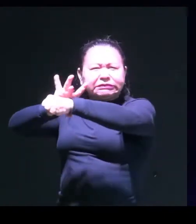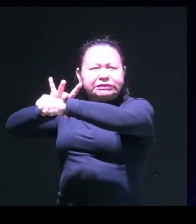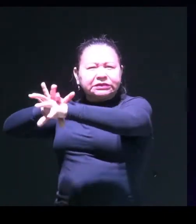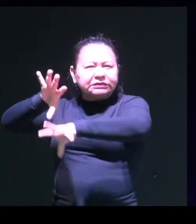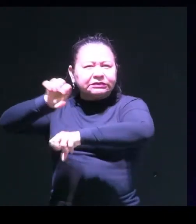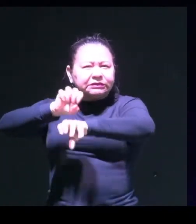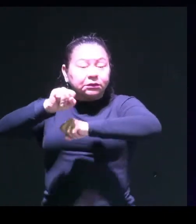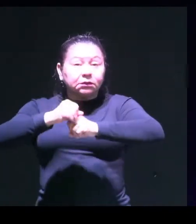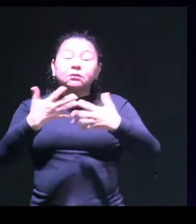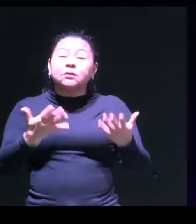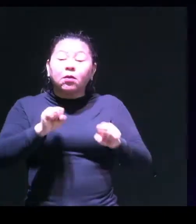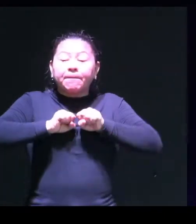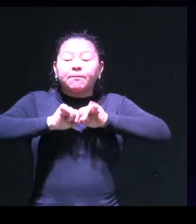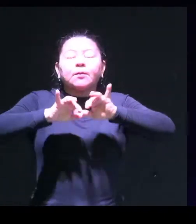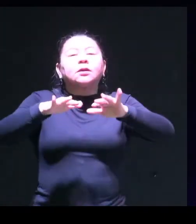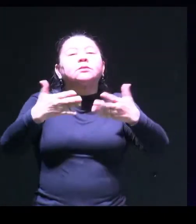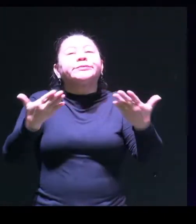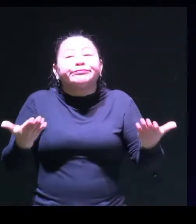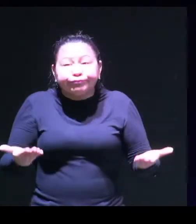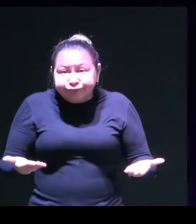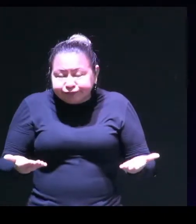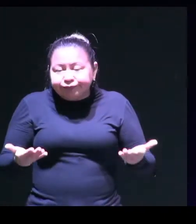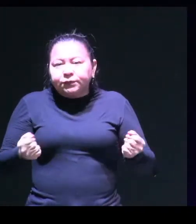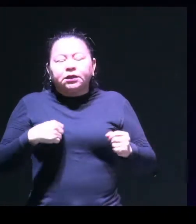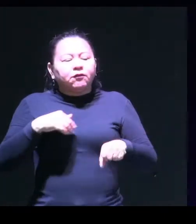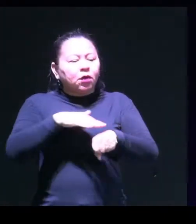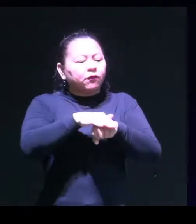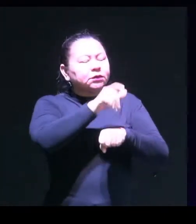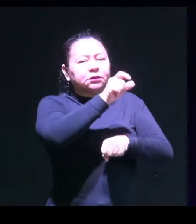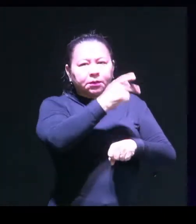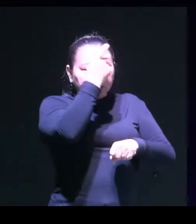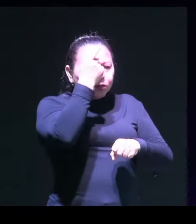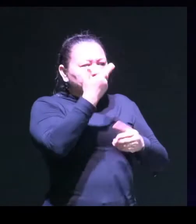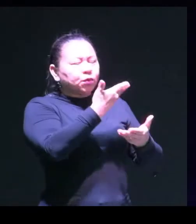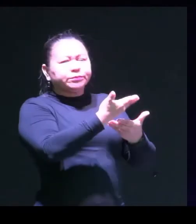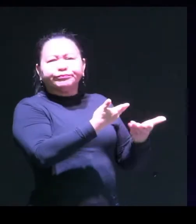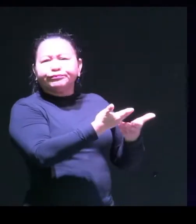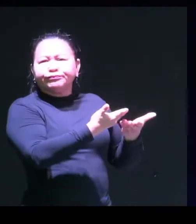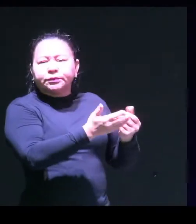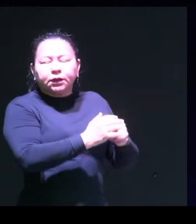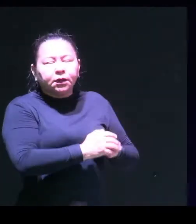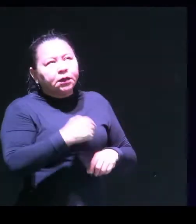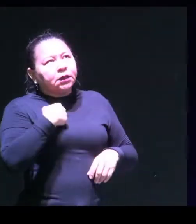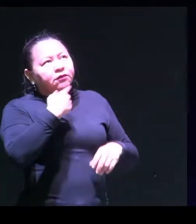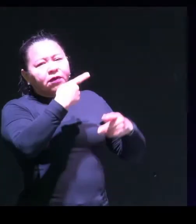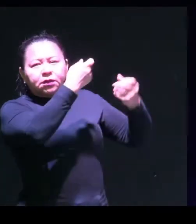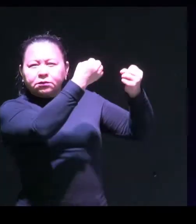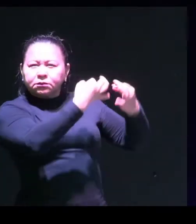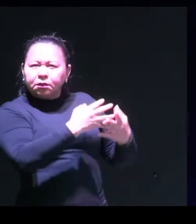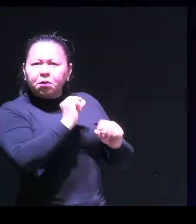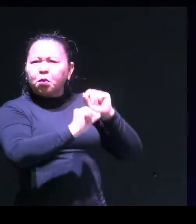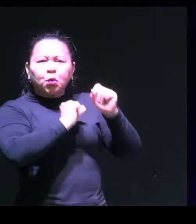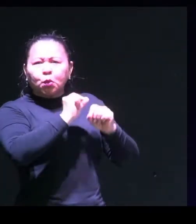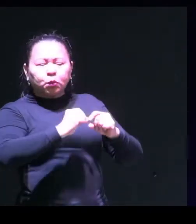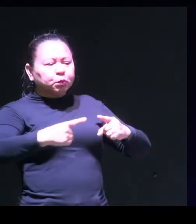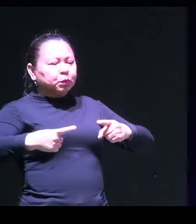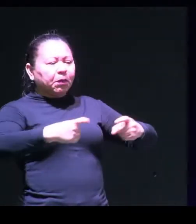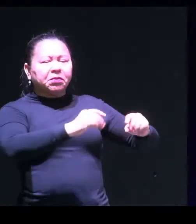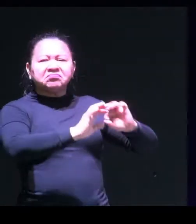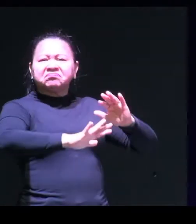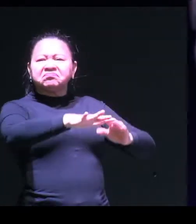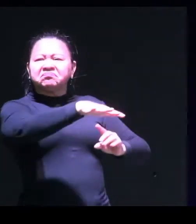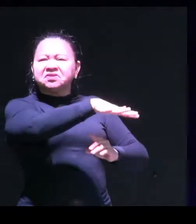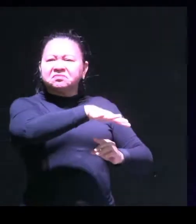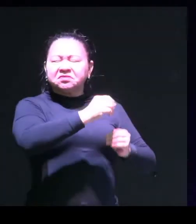Agora, essa pandemia, eu estava conversando com alguém esses dias e falando sobre os efeitos da guerra.